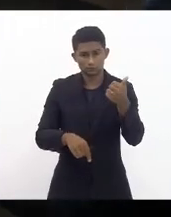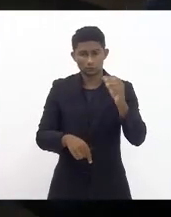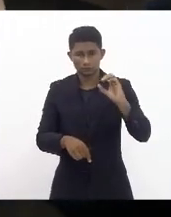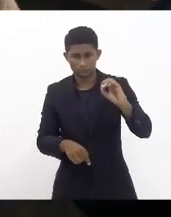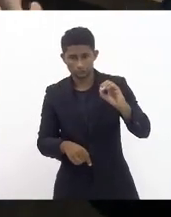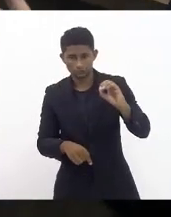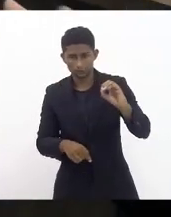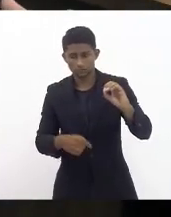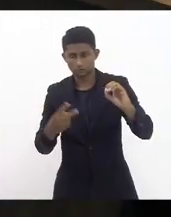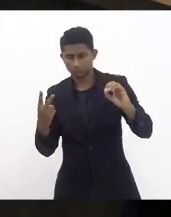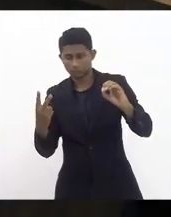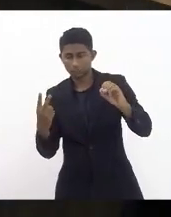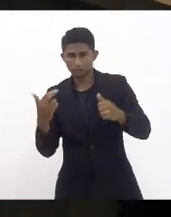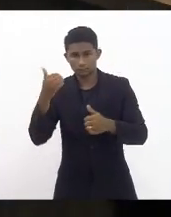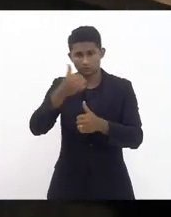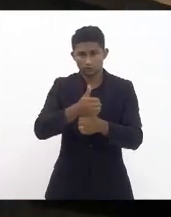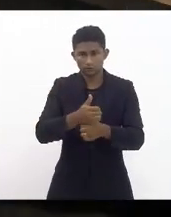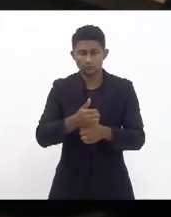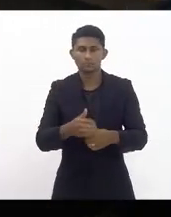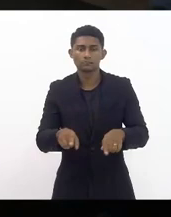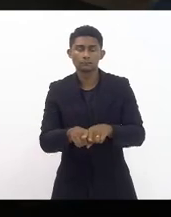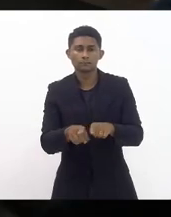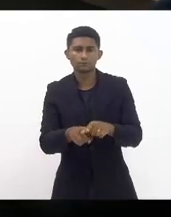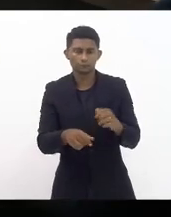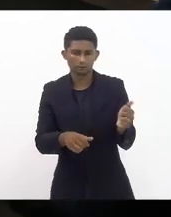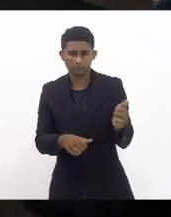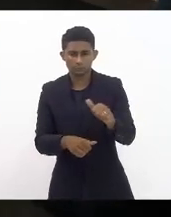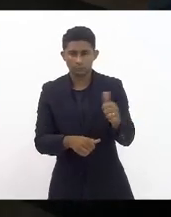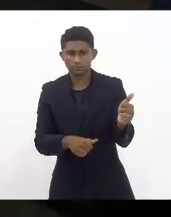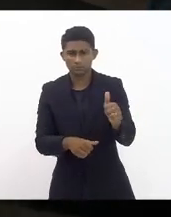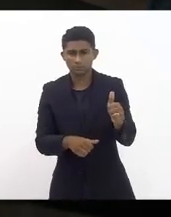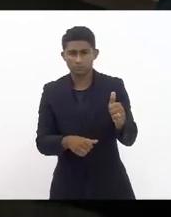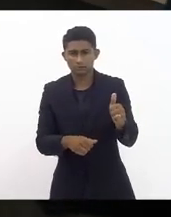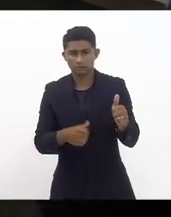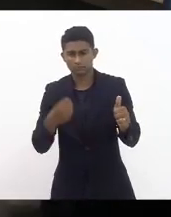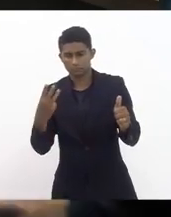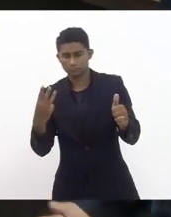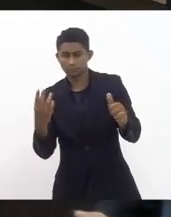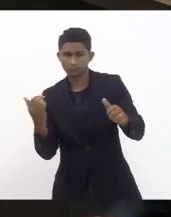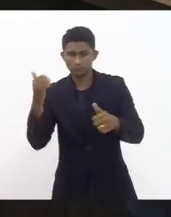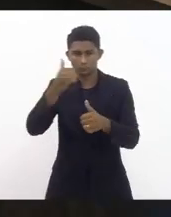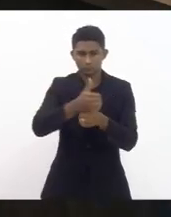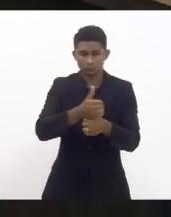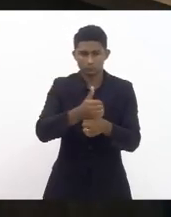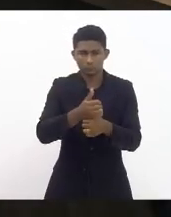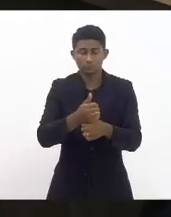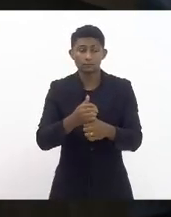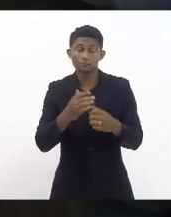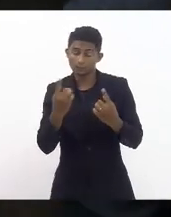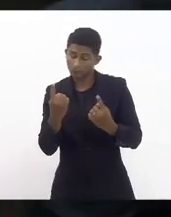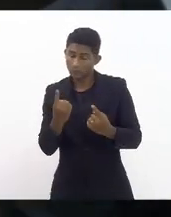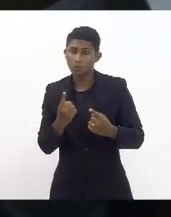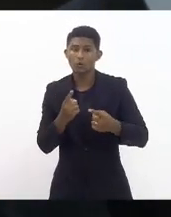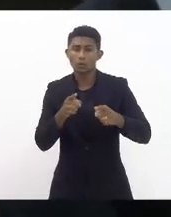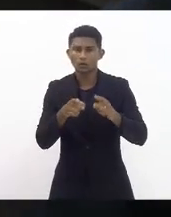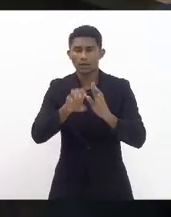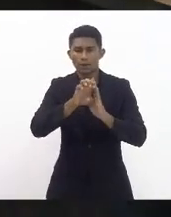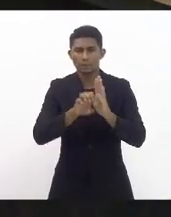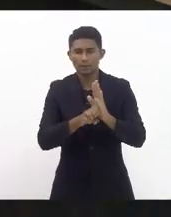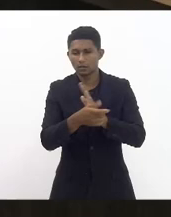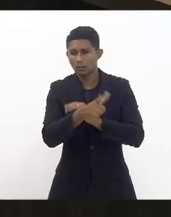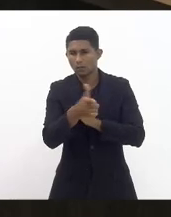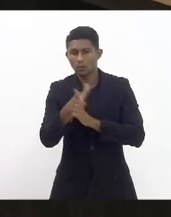prejudicada pela 2, emenda 11 prejudicada pela 3, contrários às demais